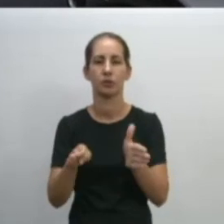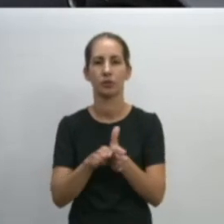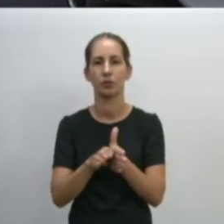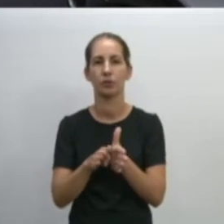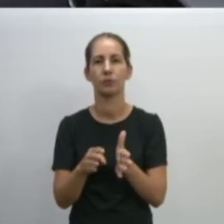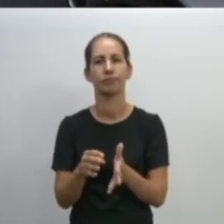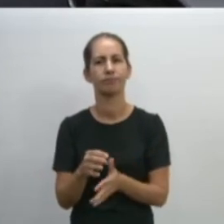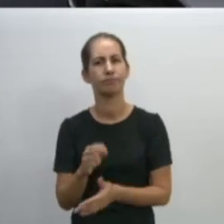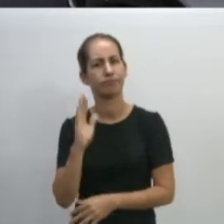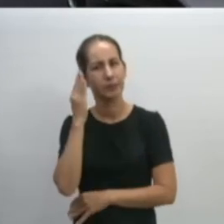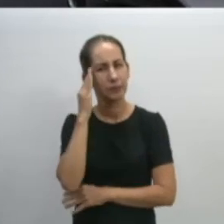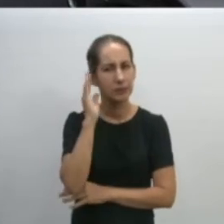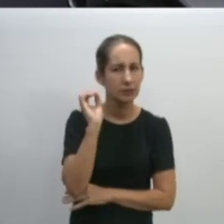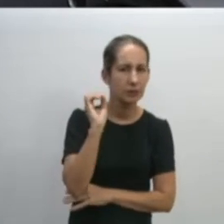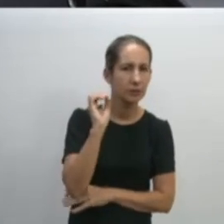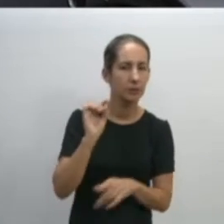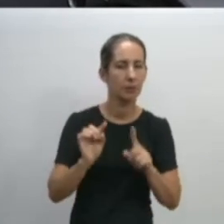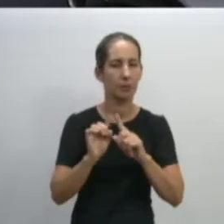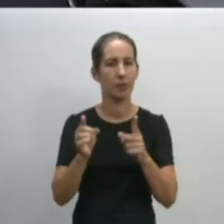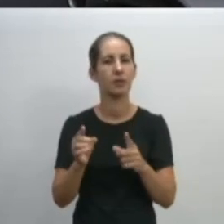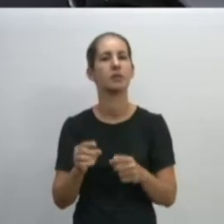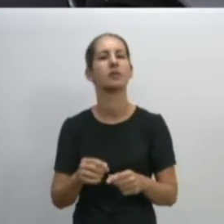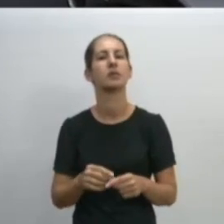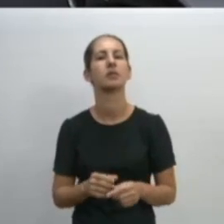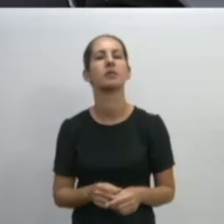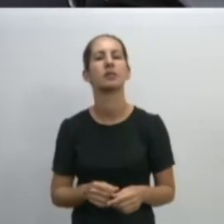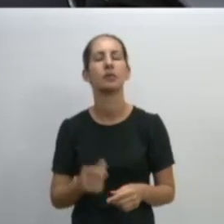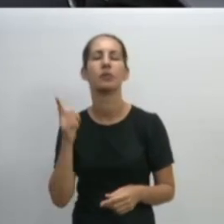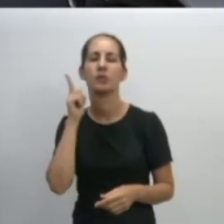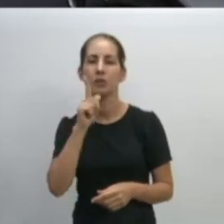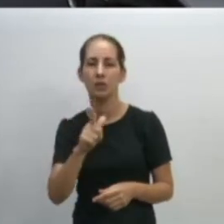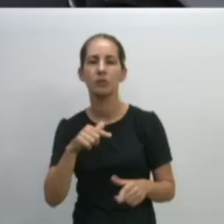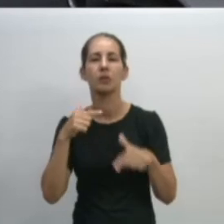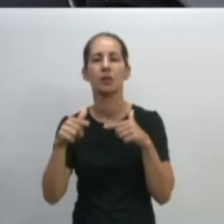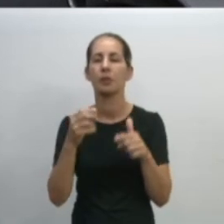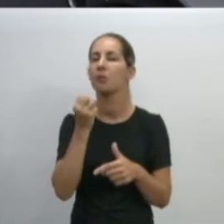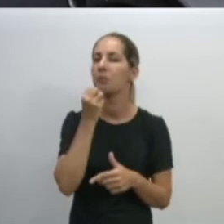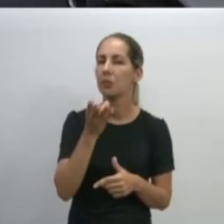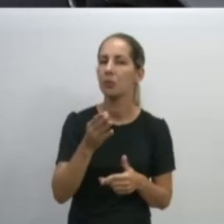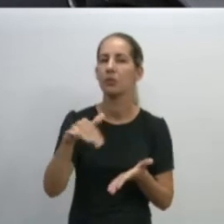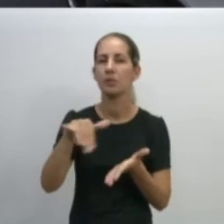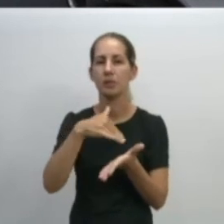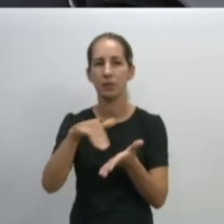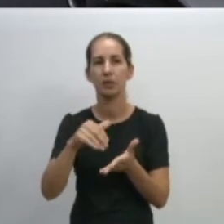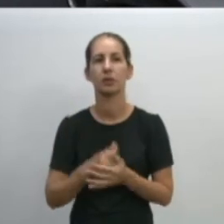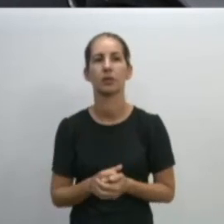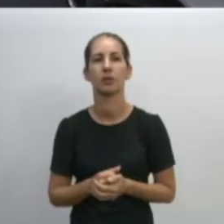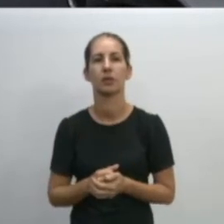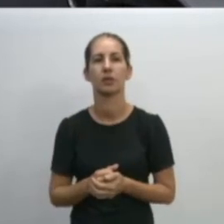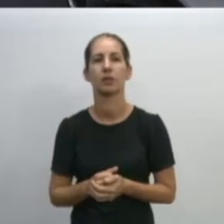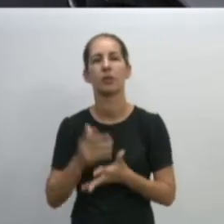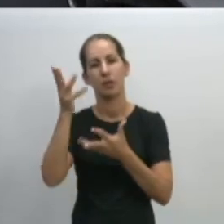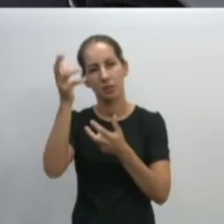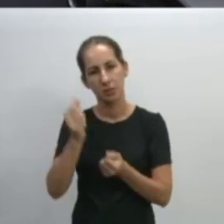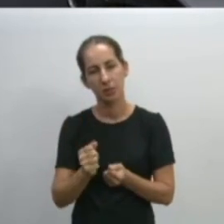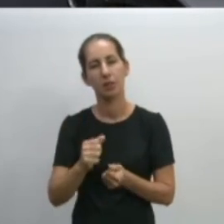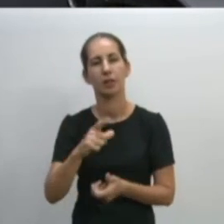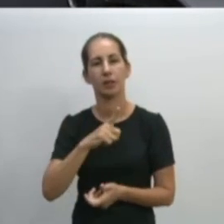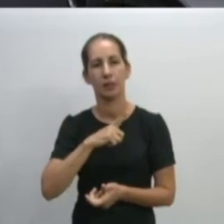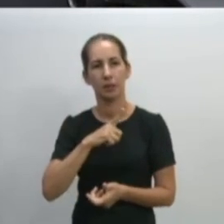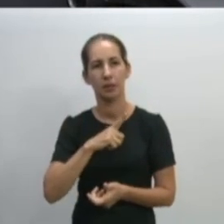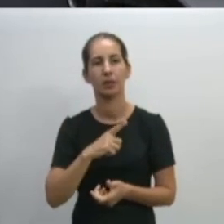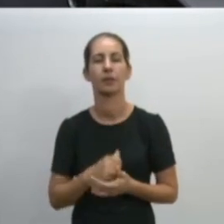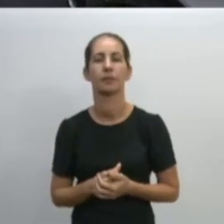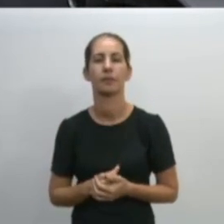certa desconfiança, mas deu conta do recado, trabalhou muito bem, é um secretário acessível, é um secretário